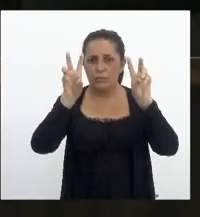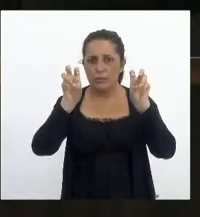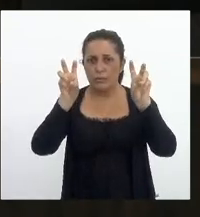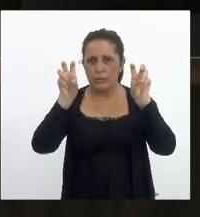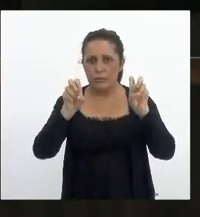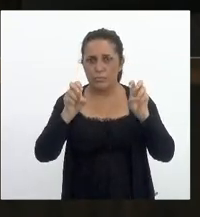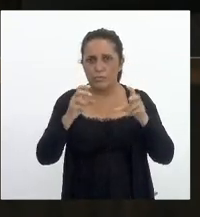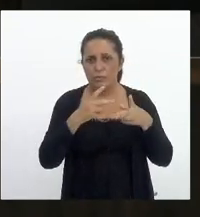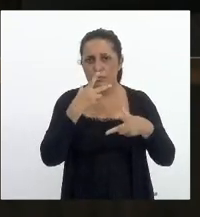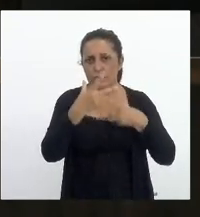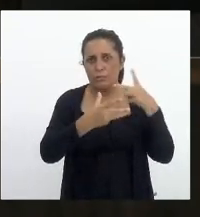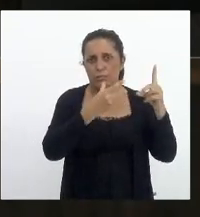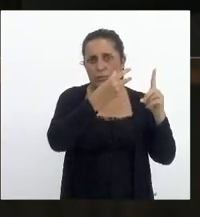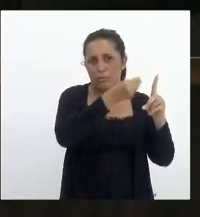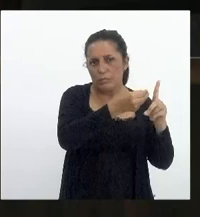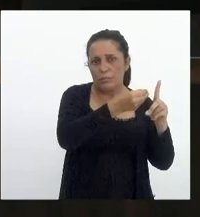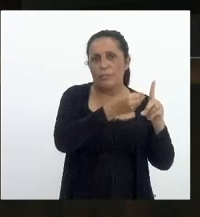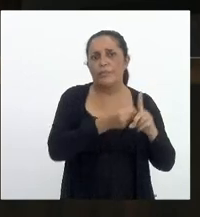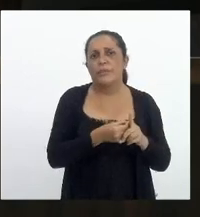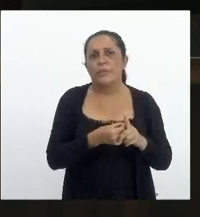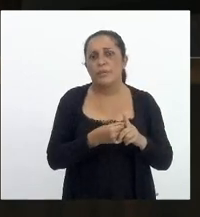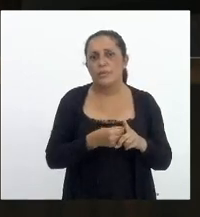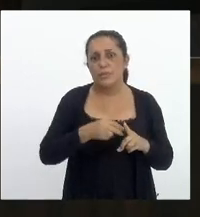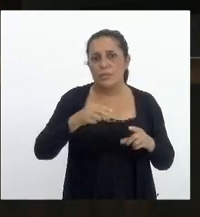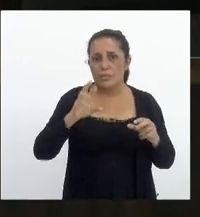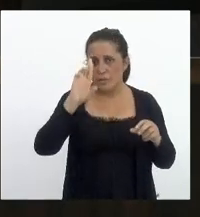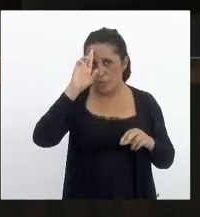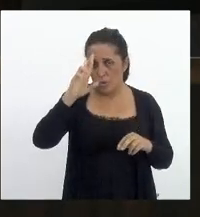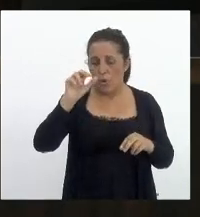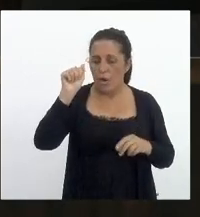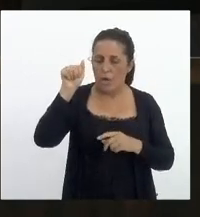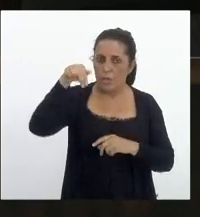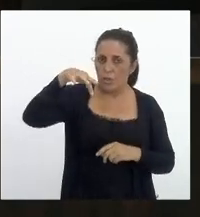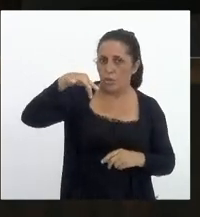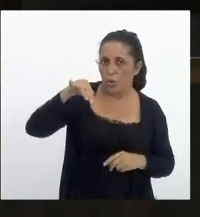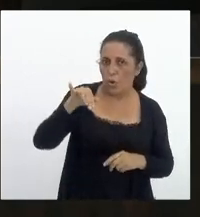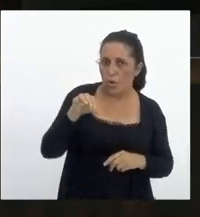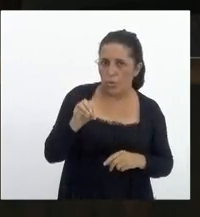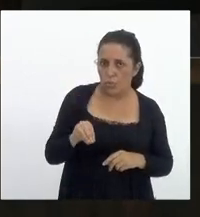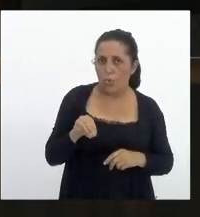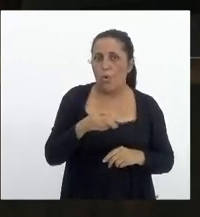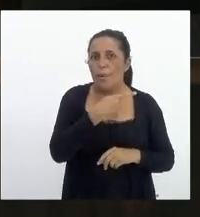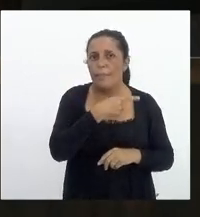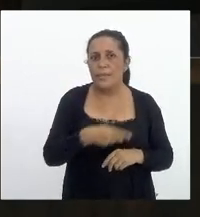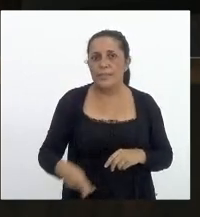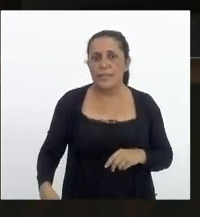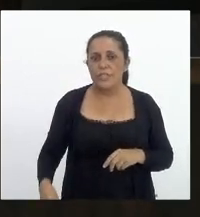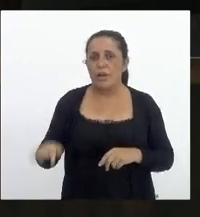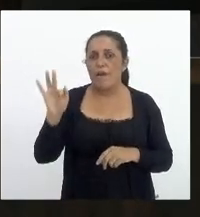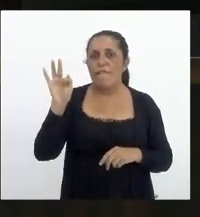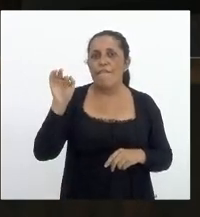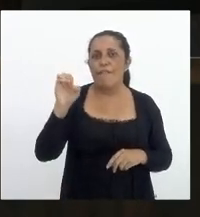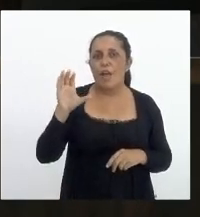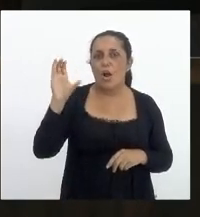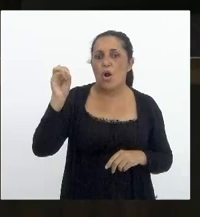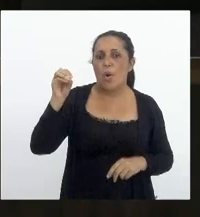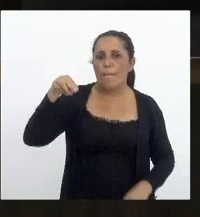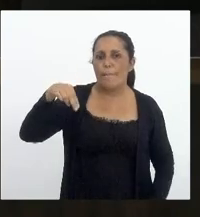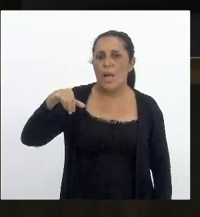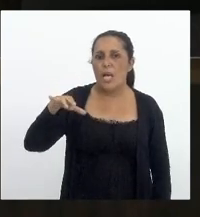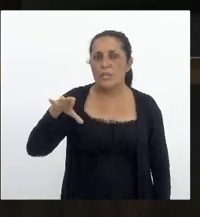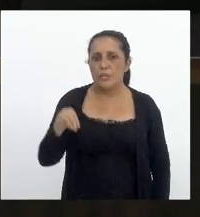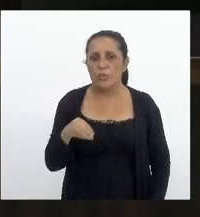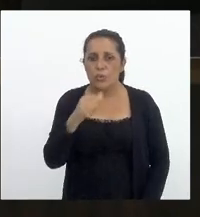Janeiro ao excelentíssimo senhor Antônio Florencio de Queiroz Júnior presidente da Fecomércio Rio de Janeiro